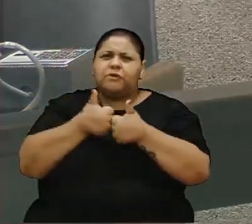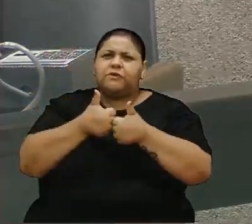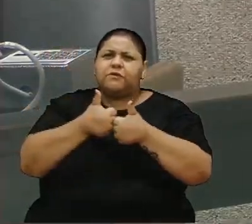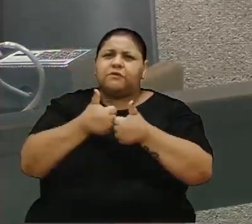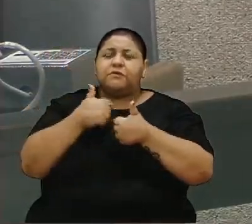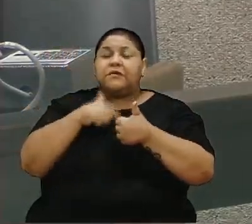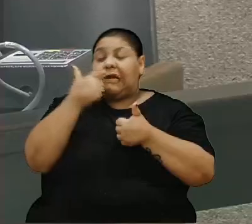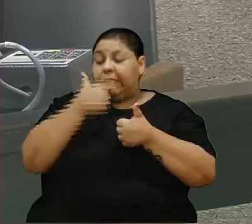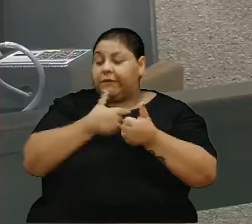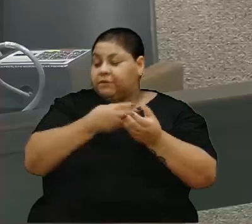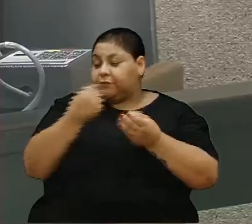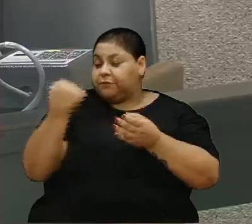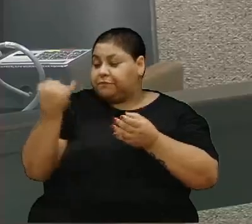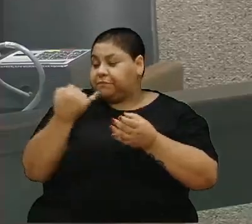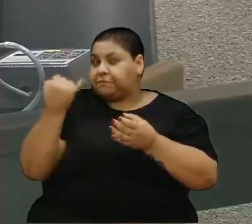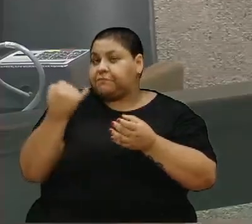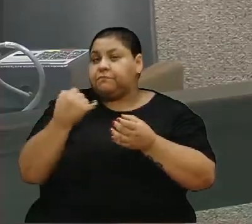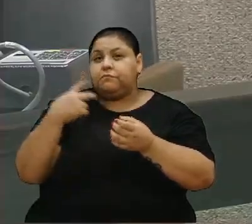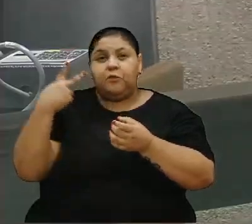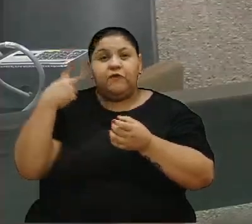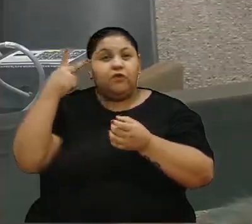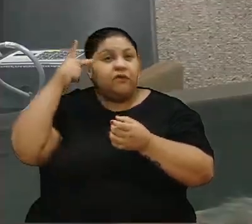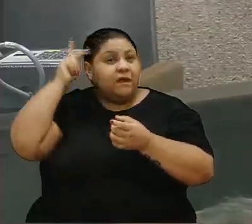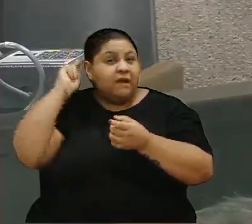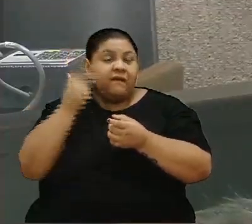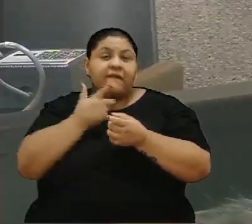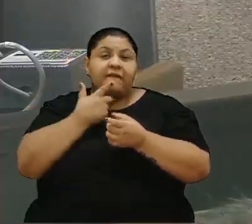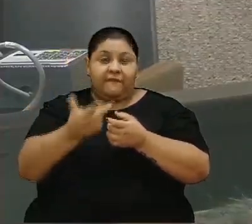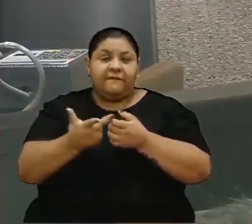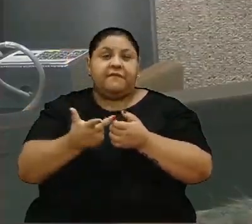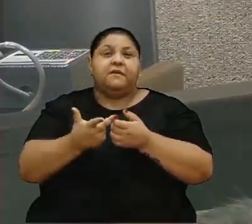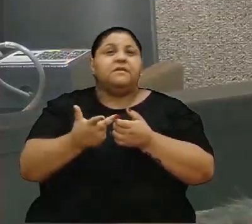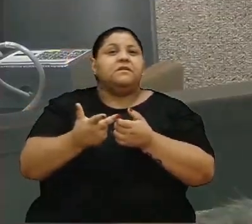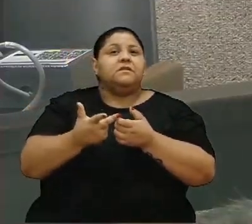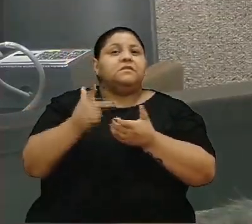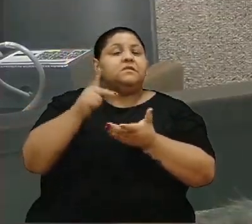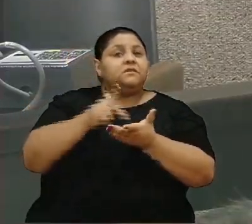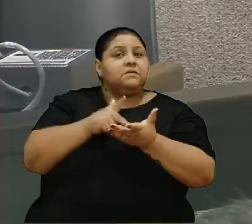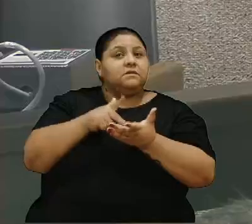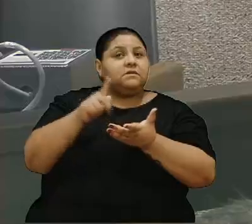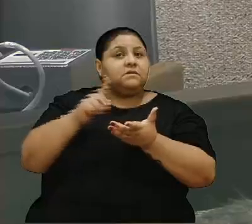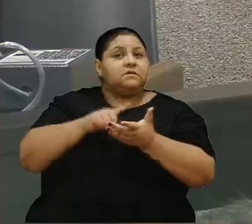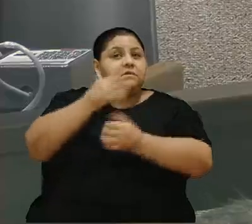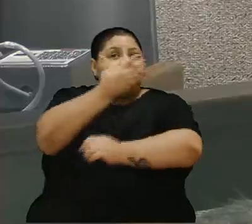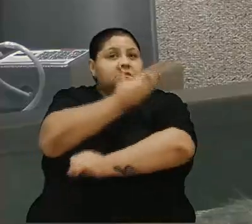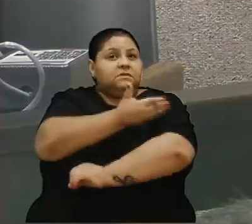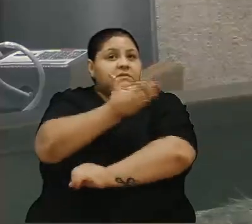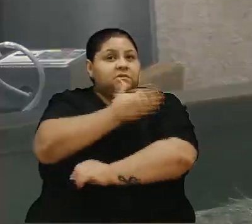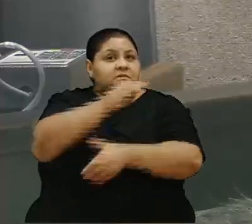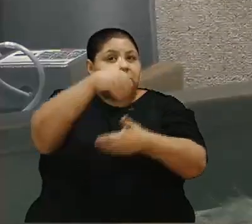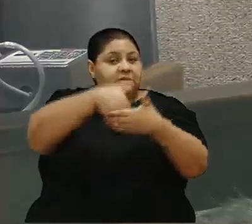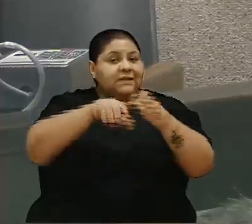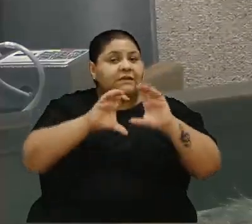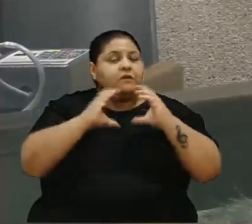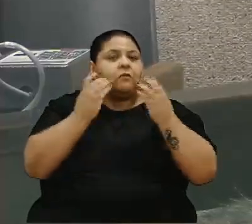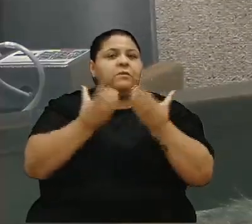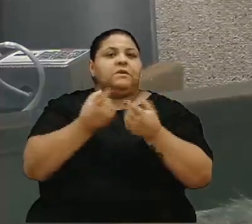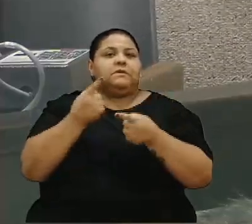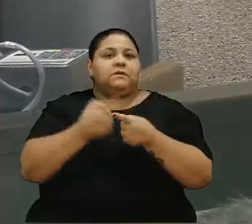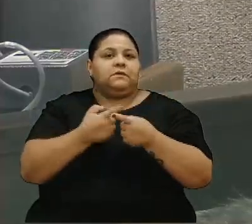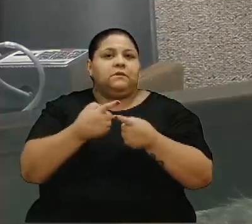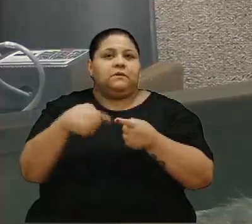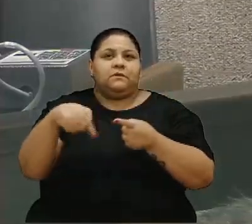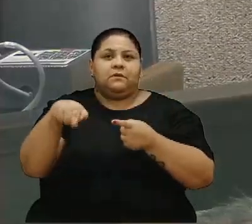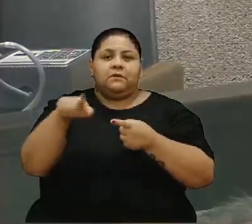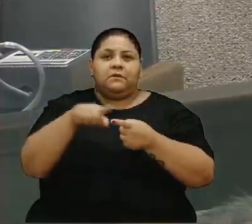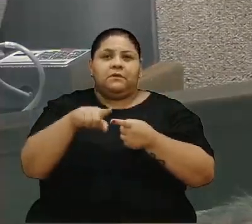eu acho muito importante isso que o vereador Iago falou, que realmente tem que ter um treinamento nas comunidades também, porque a gente foi